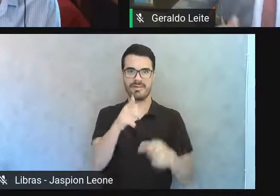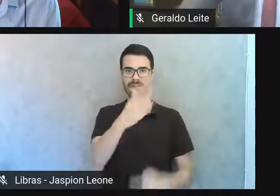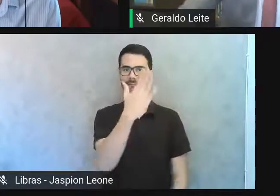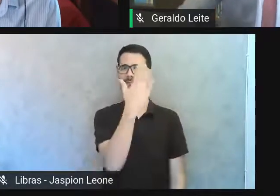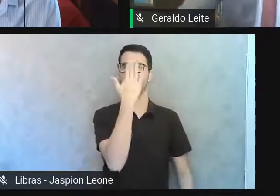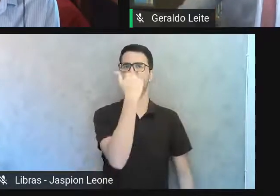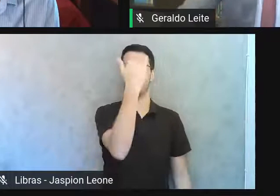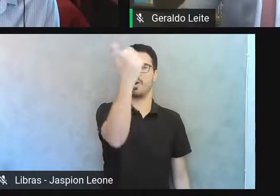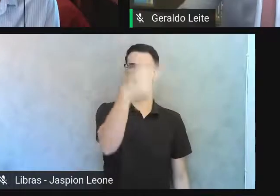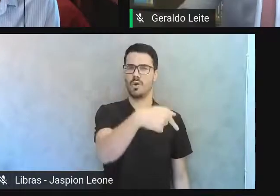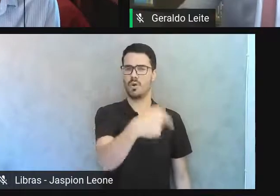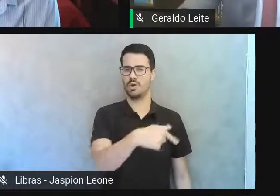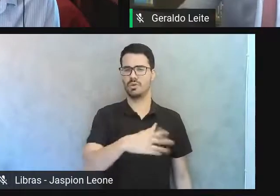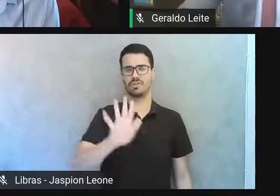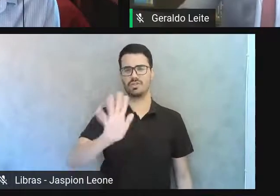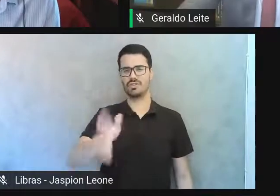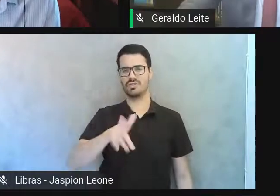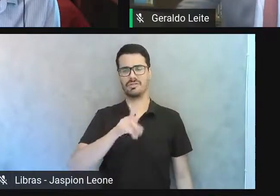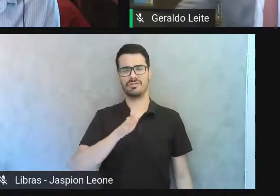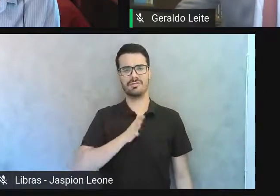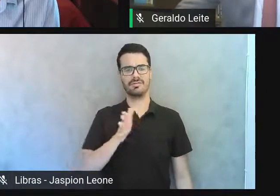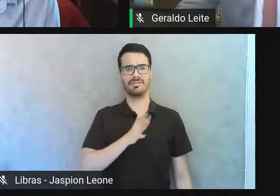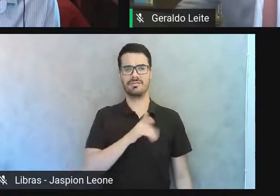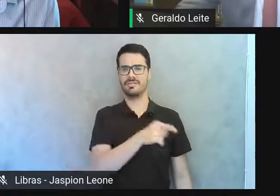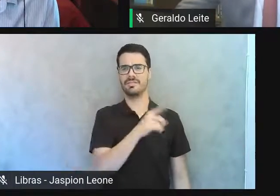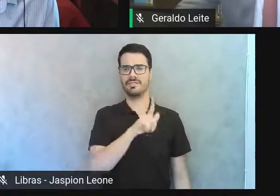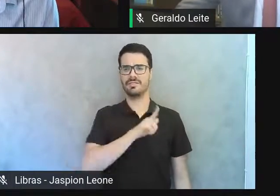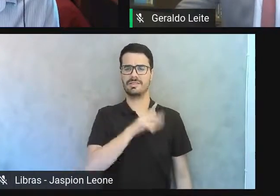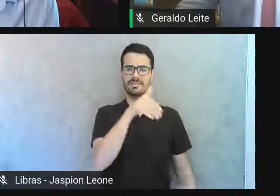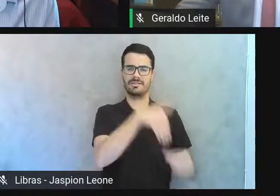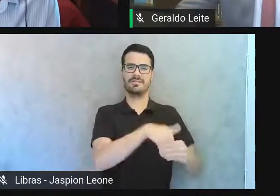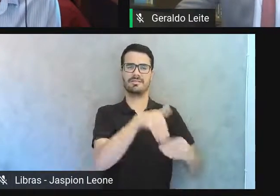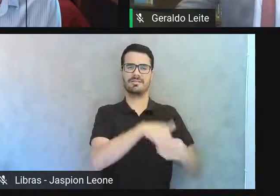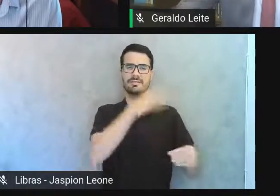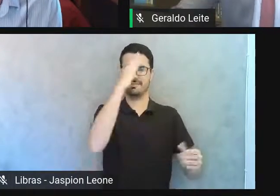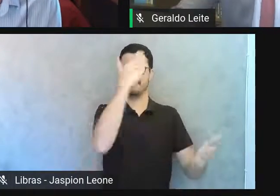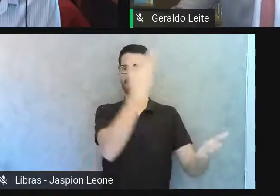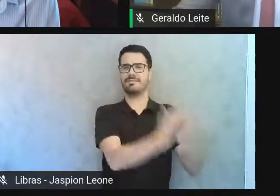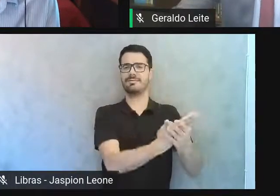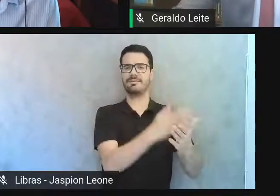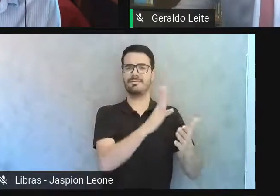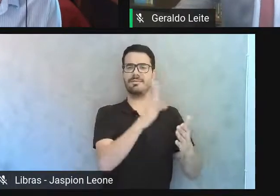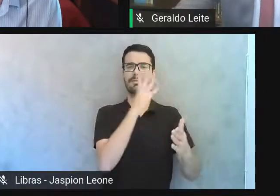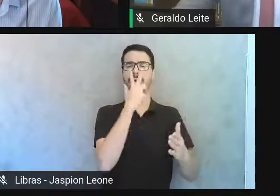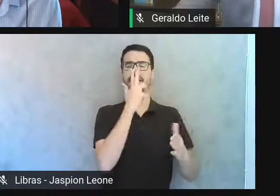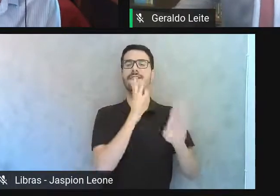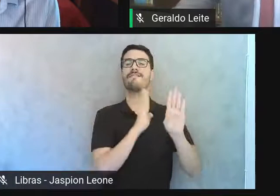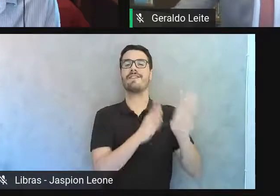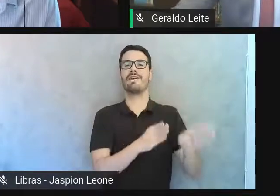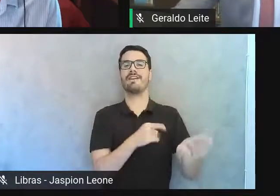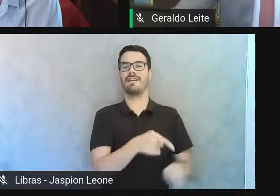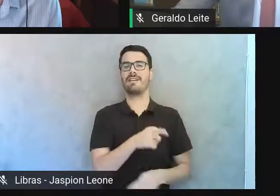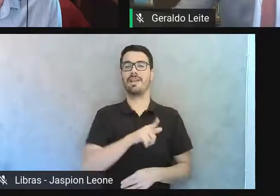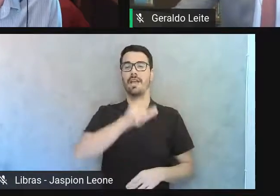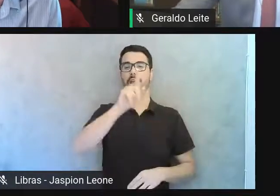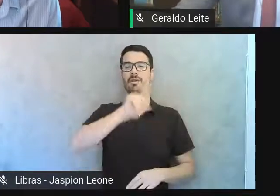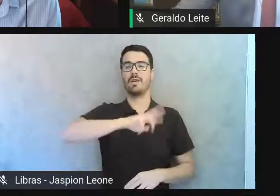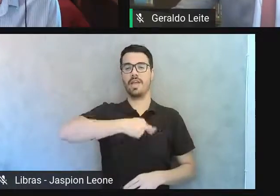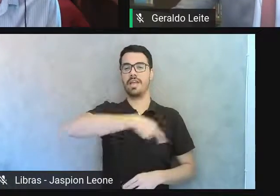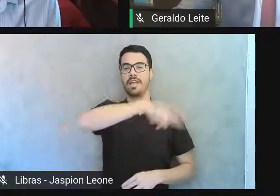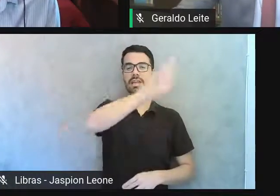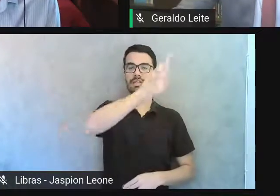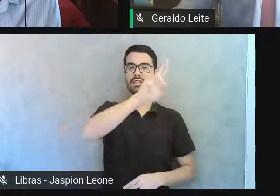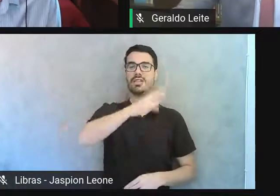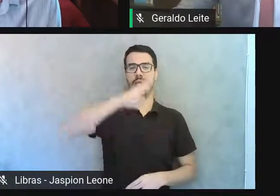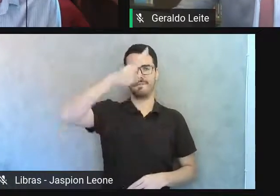celebridade, é um candidato famoso, ou você já tem um eleitorado ali muito fiel, né, os líderes religiosos, os